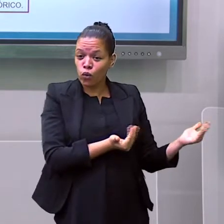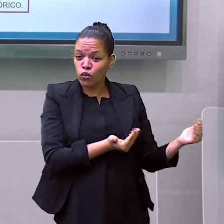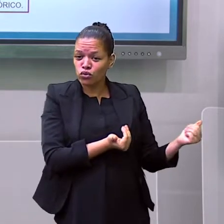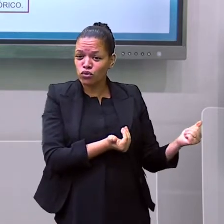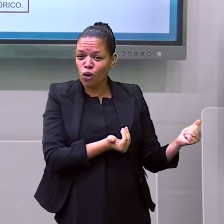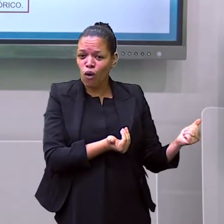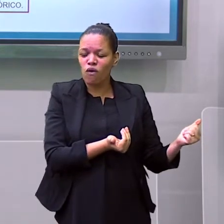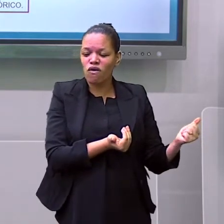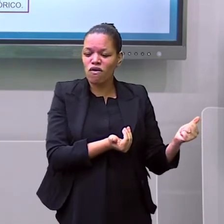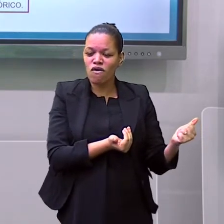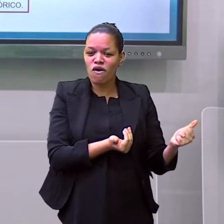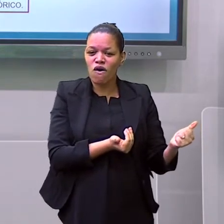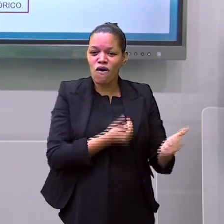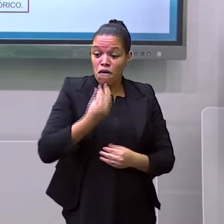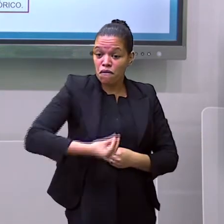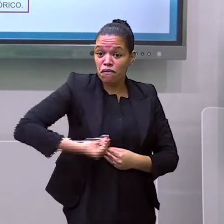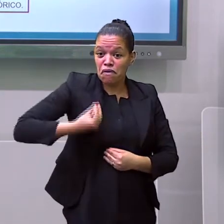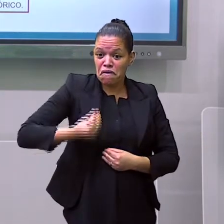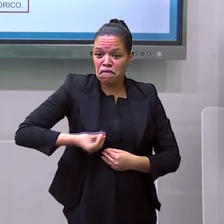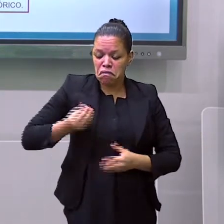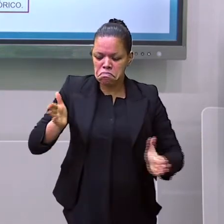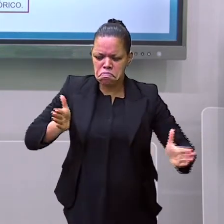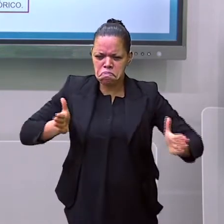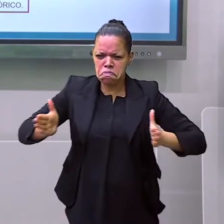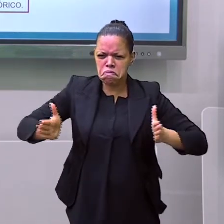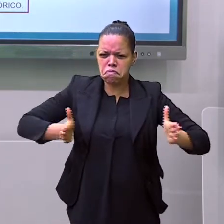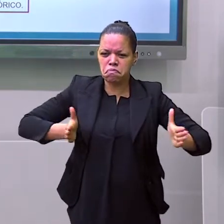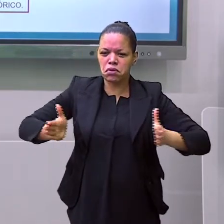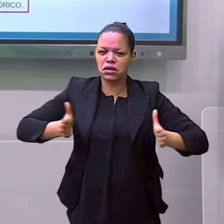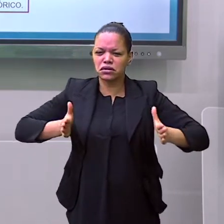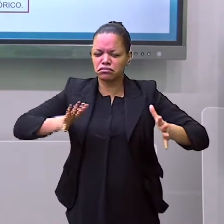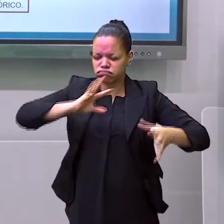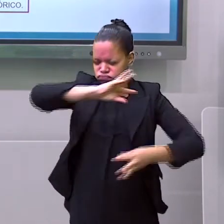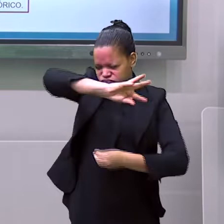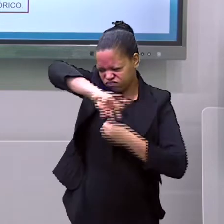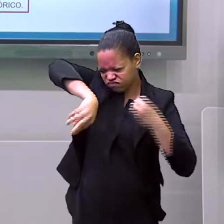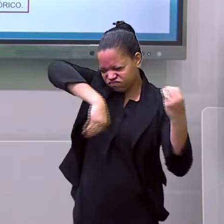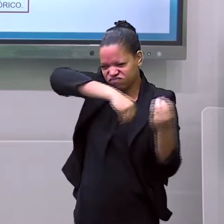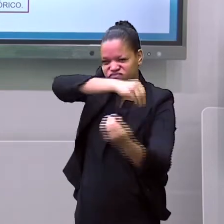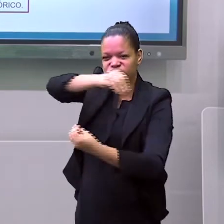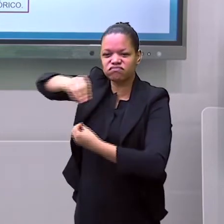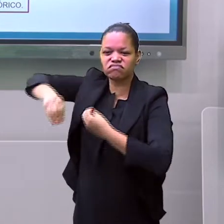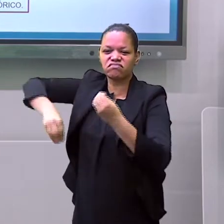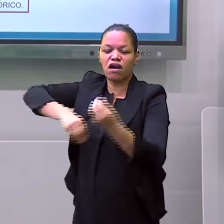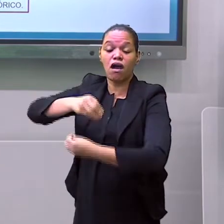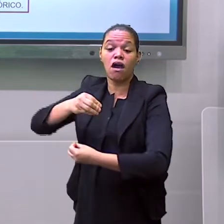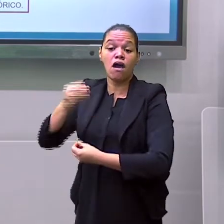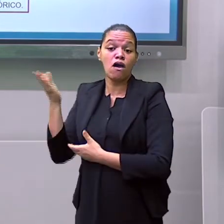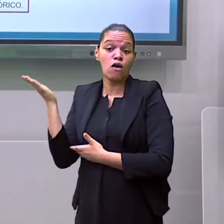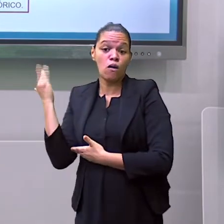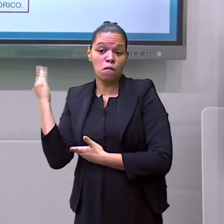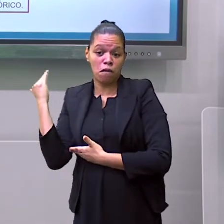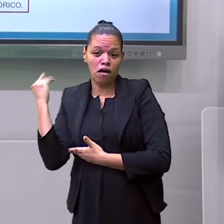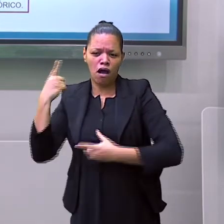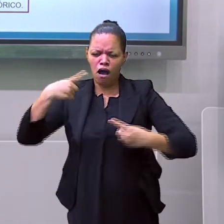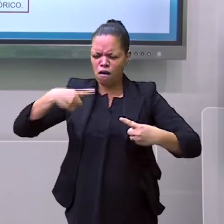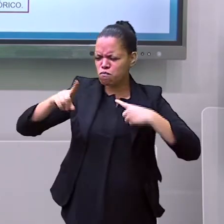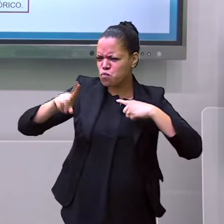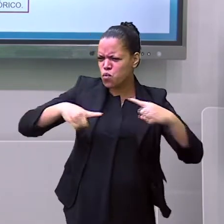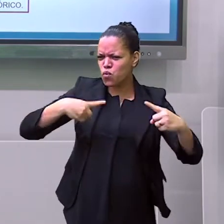políticos, contestação aos governos. O rock, os hippies, os